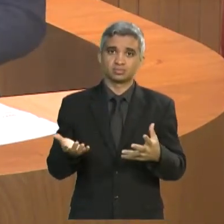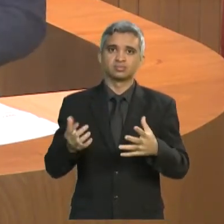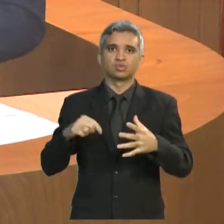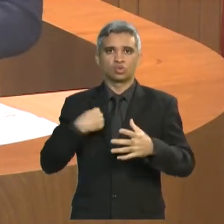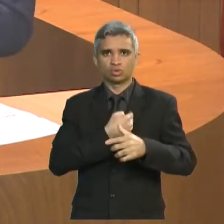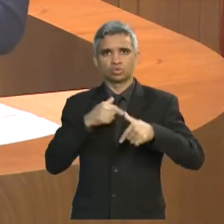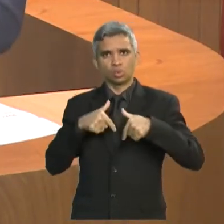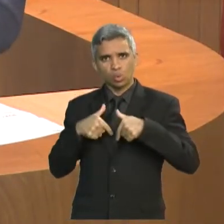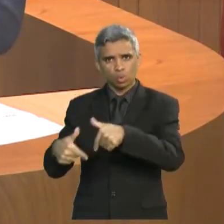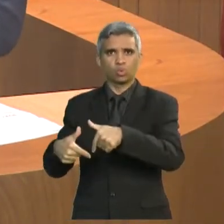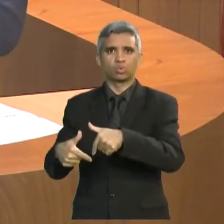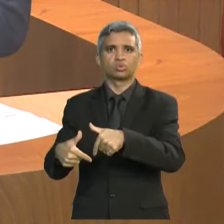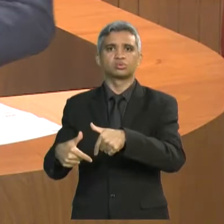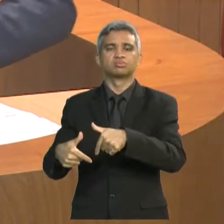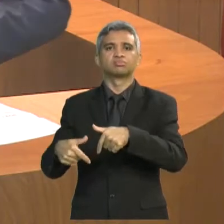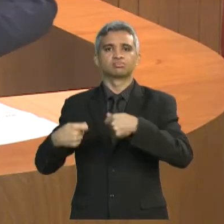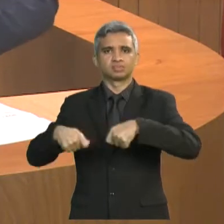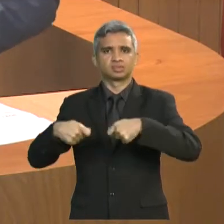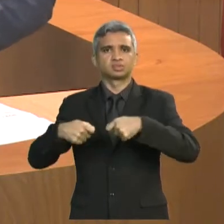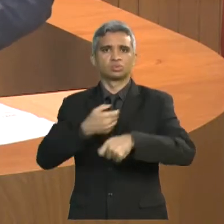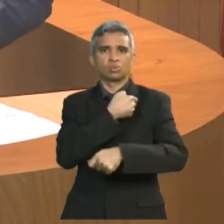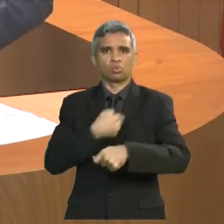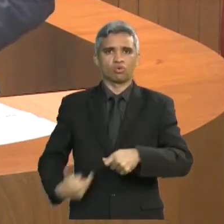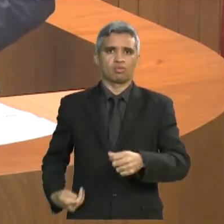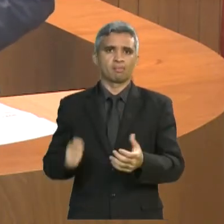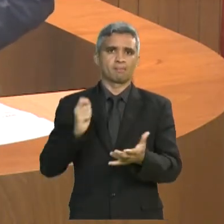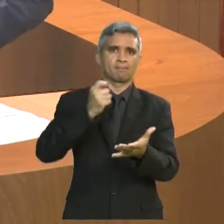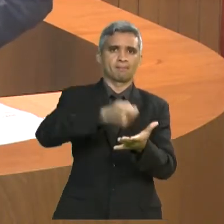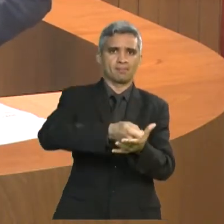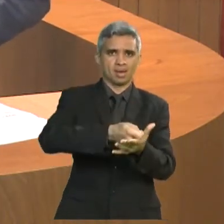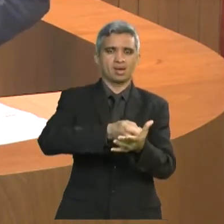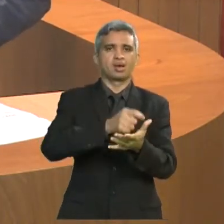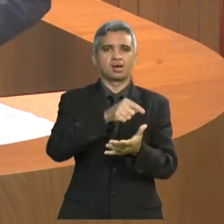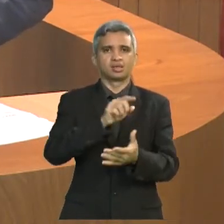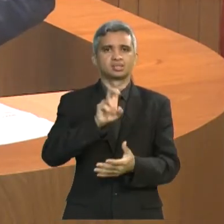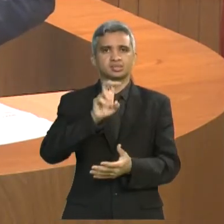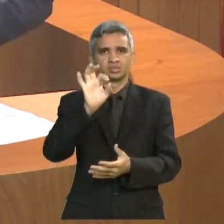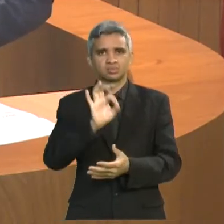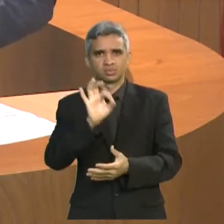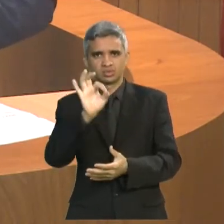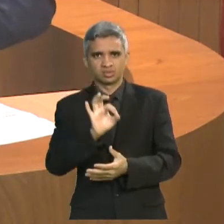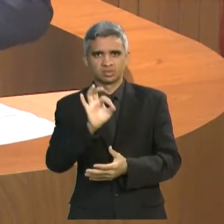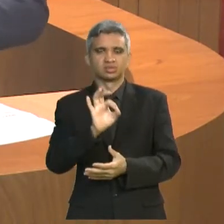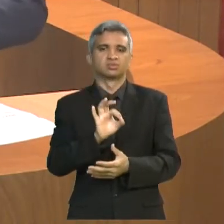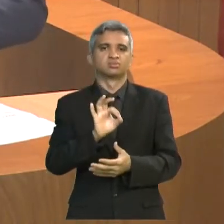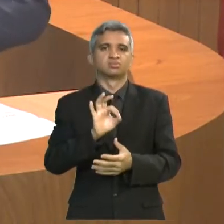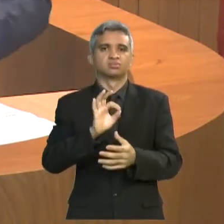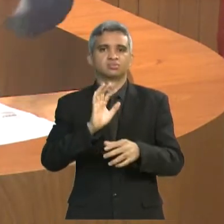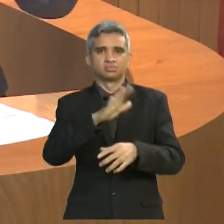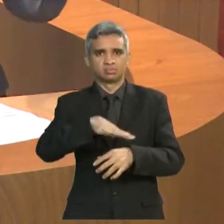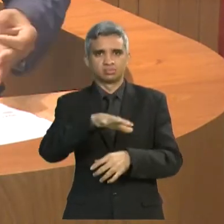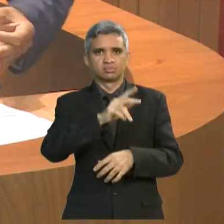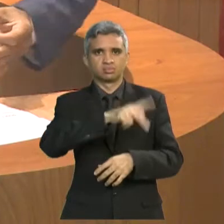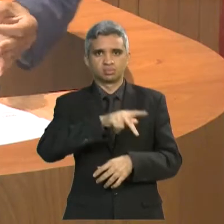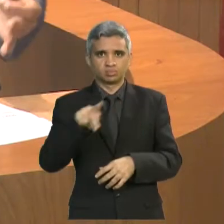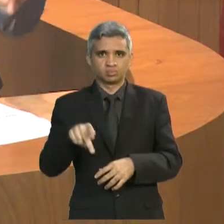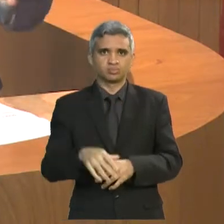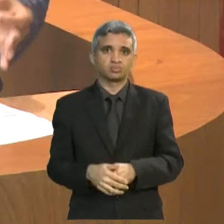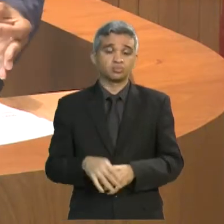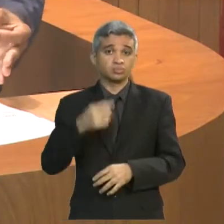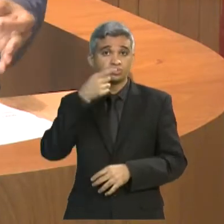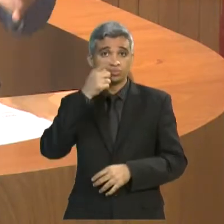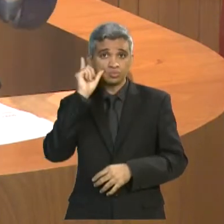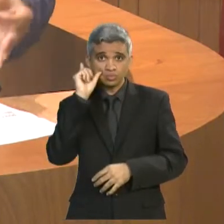professores do estado do Maranhão reunião muito proveitosa na tarde de ontem virtual com os professores na cidade de Serrano do Maranhão e